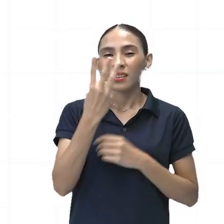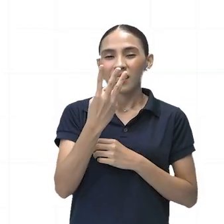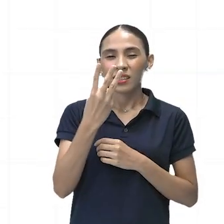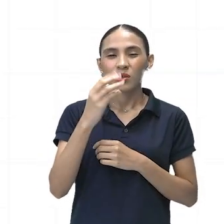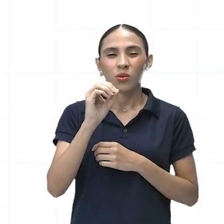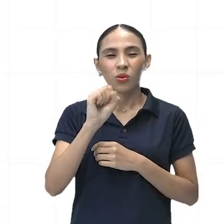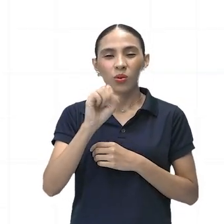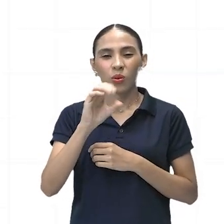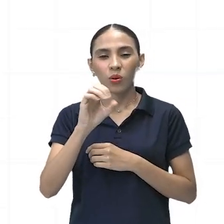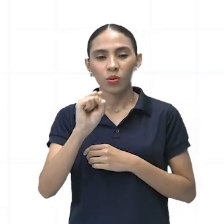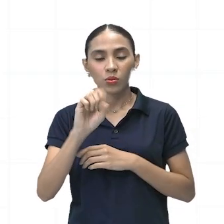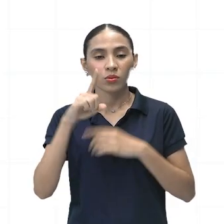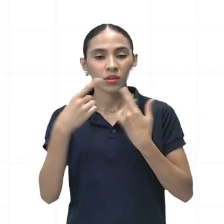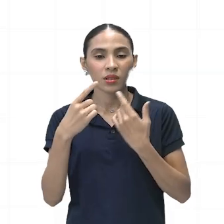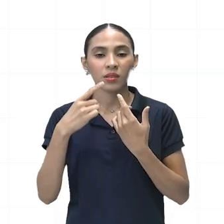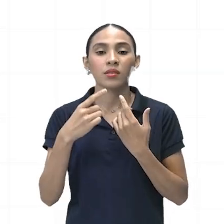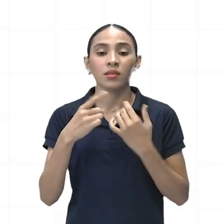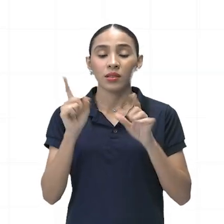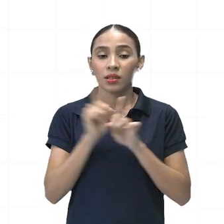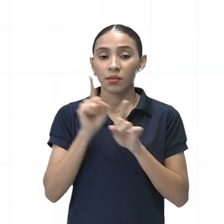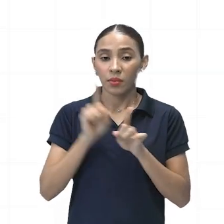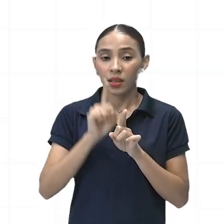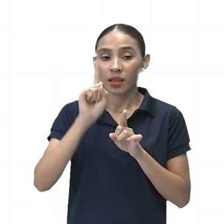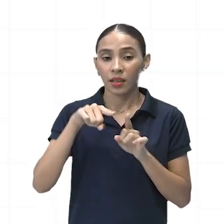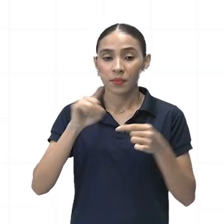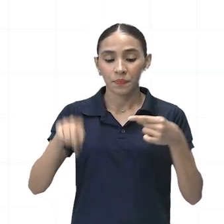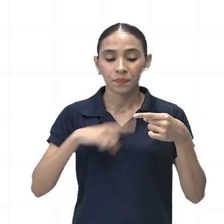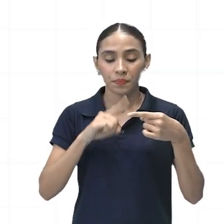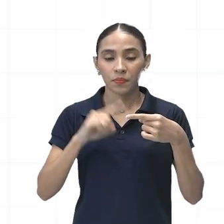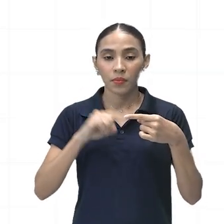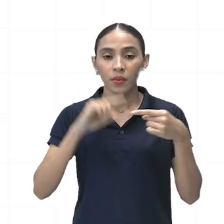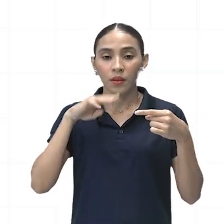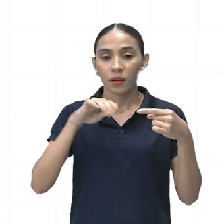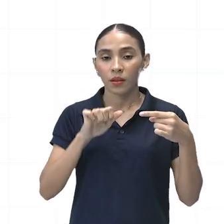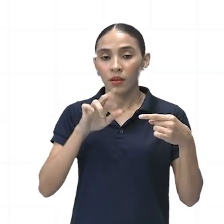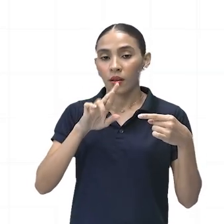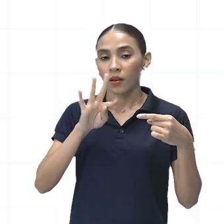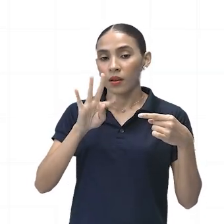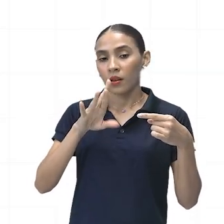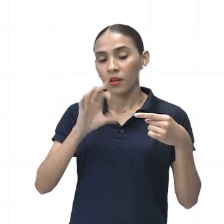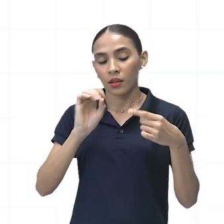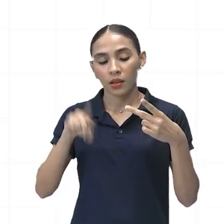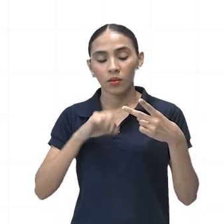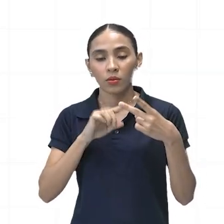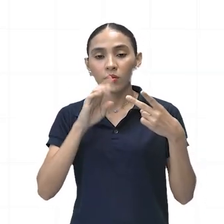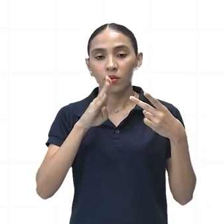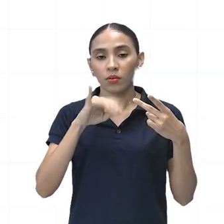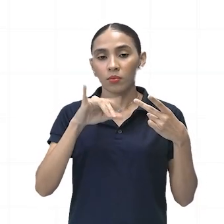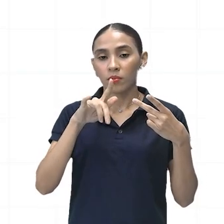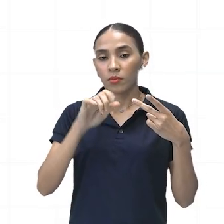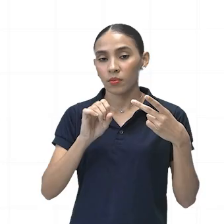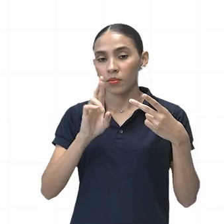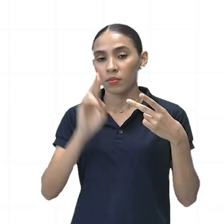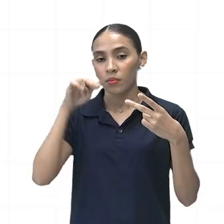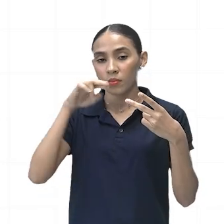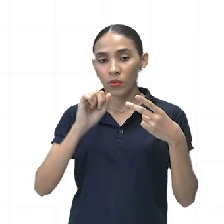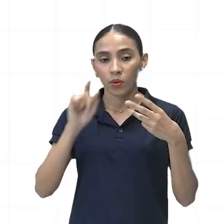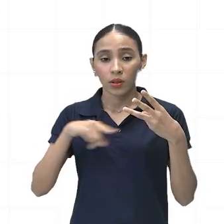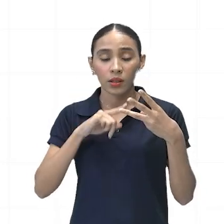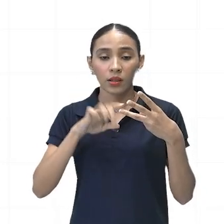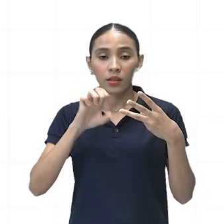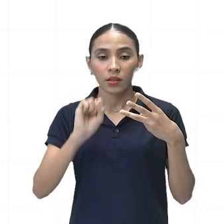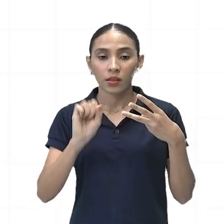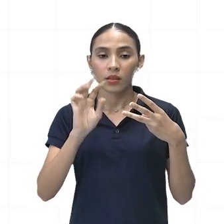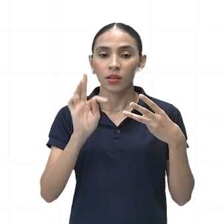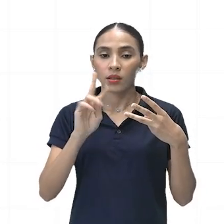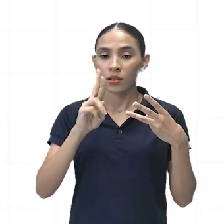pequenos ossos, que, respectivamente, são o martelo, a bigorna e o estribo. E vale ressaltar que